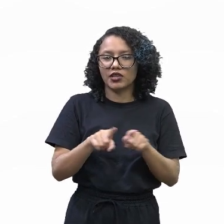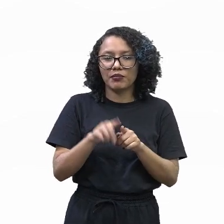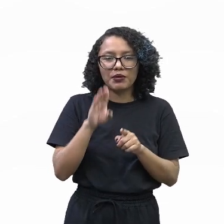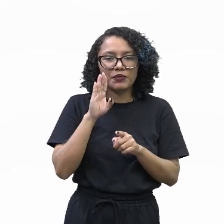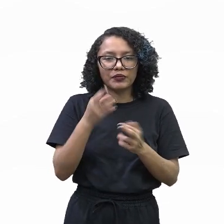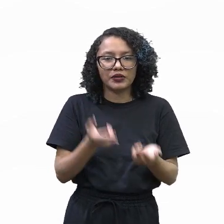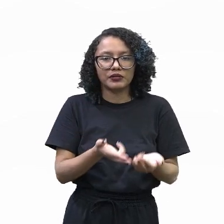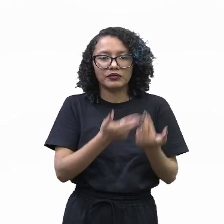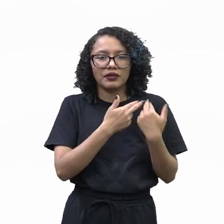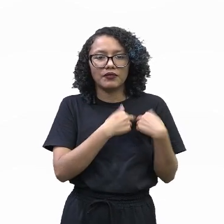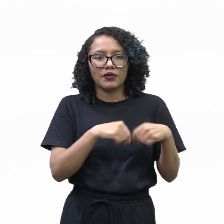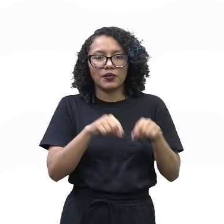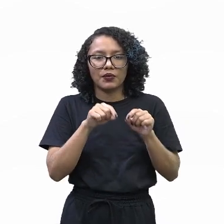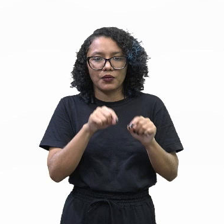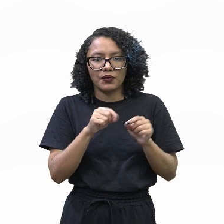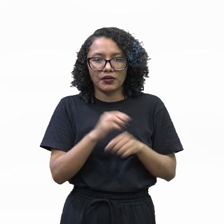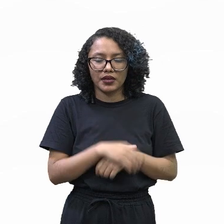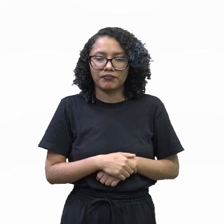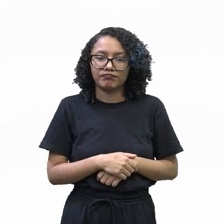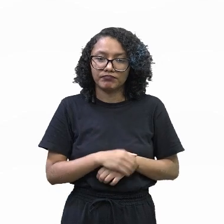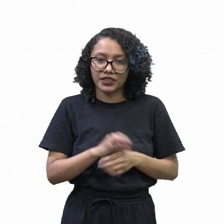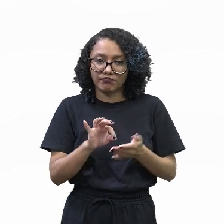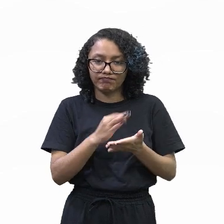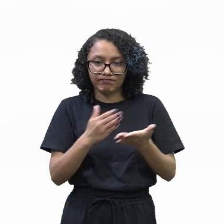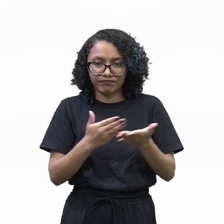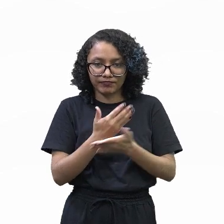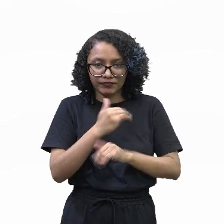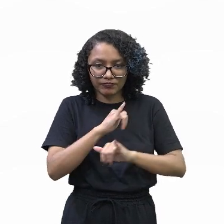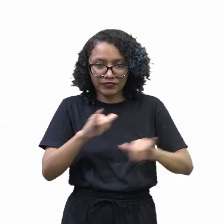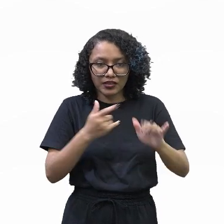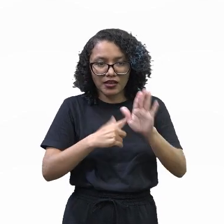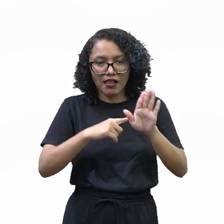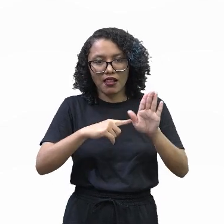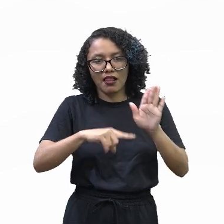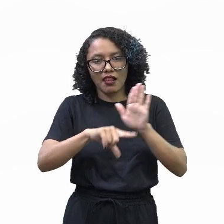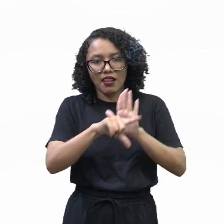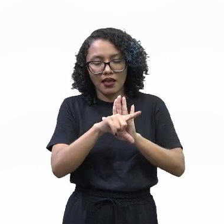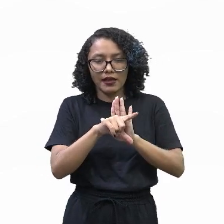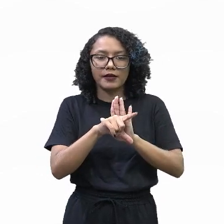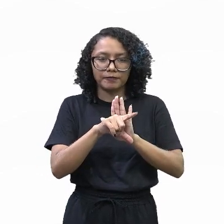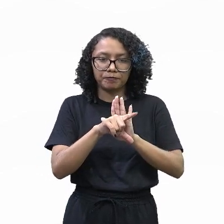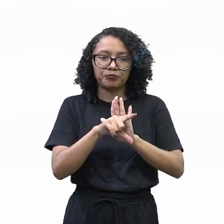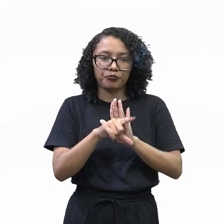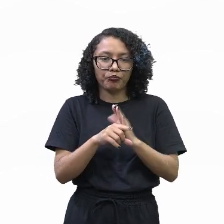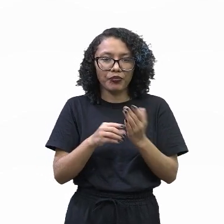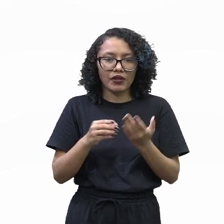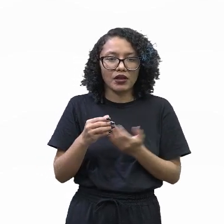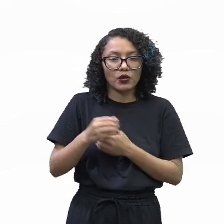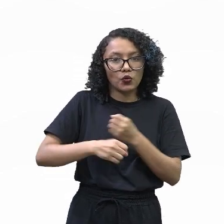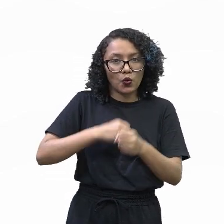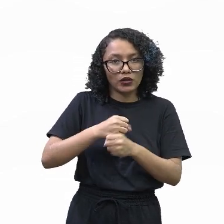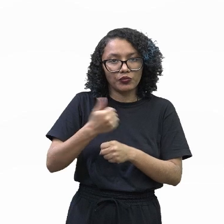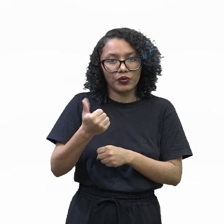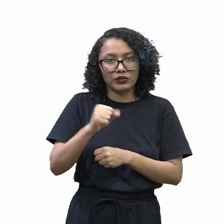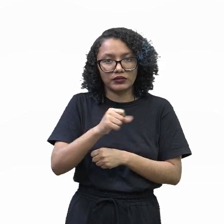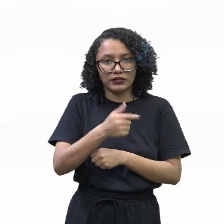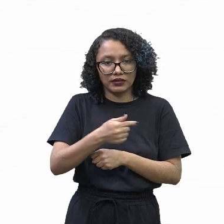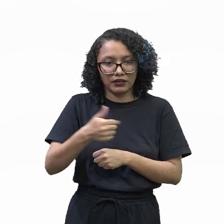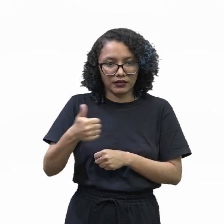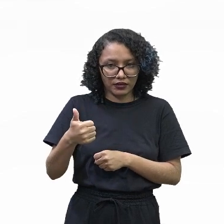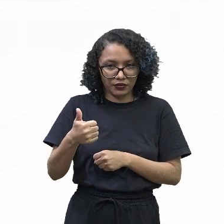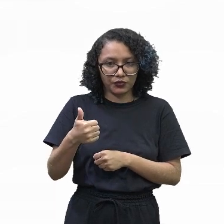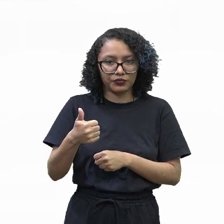pela promulgação da Lei do Ventre Livre em 1871. E, por fim, nós temos